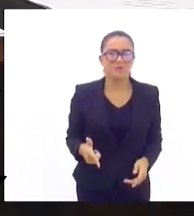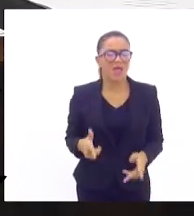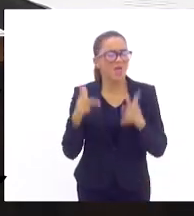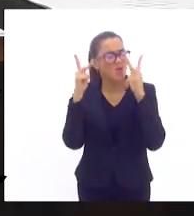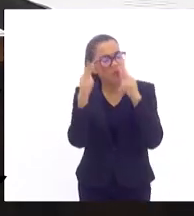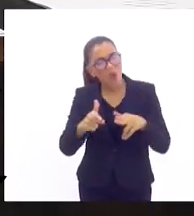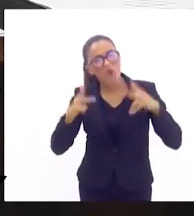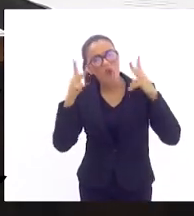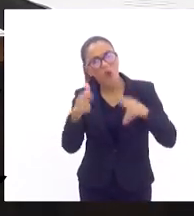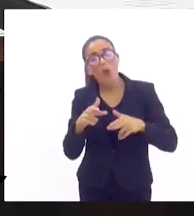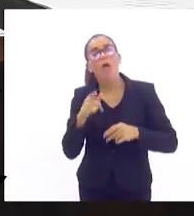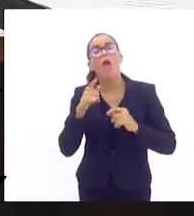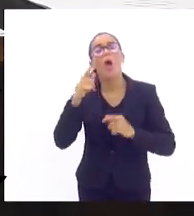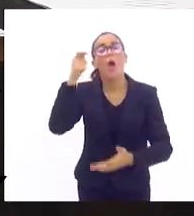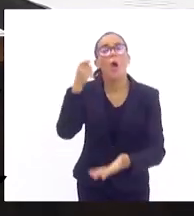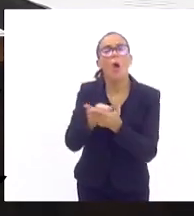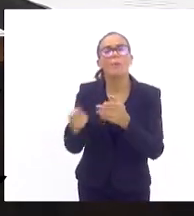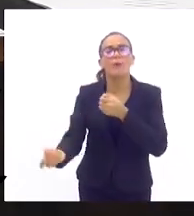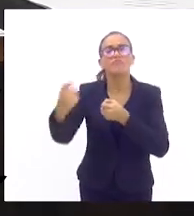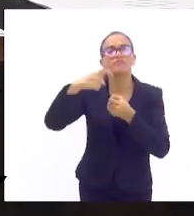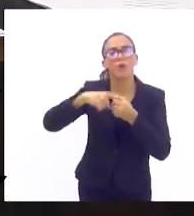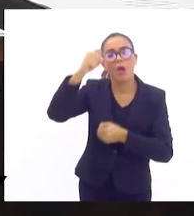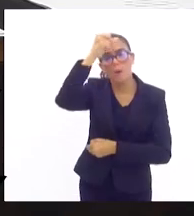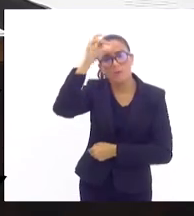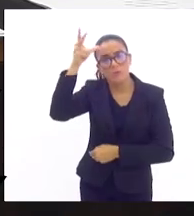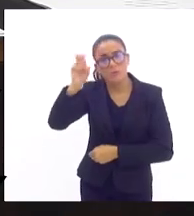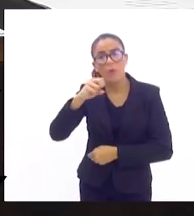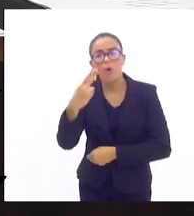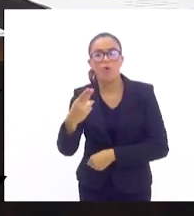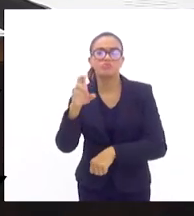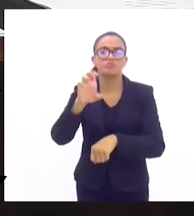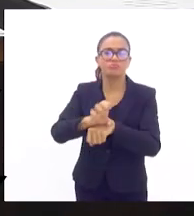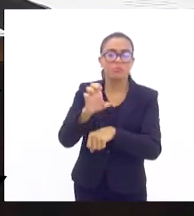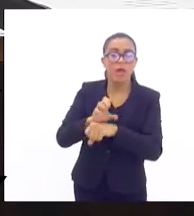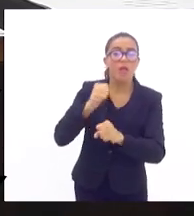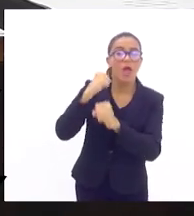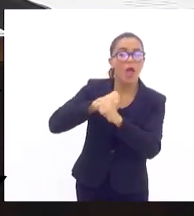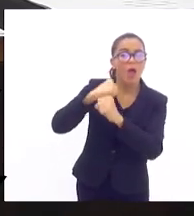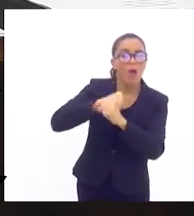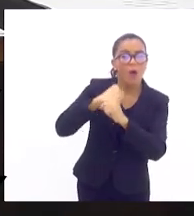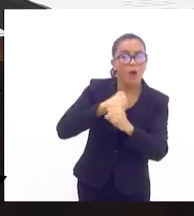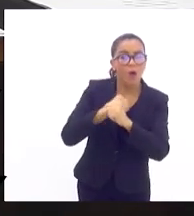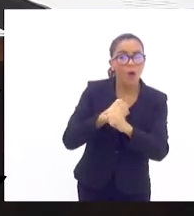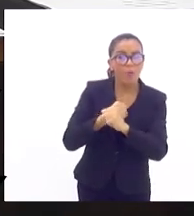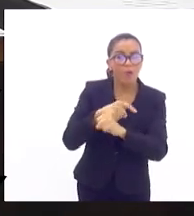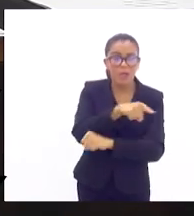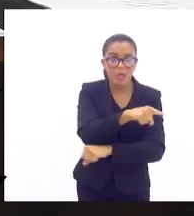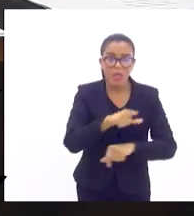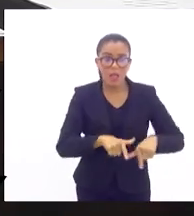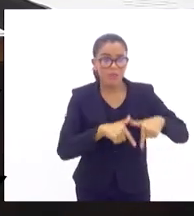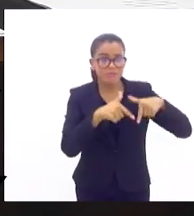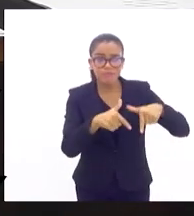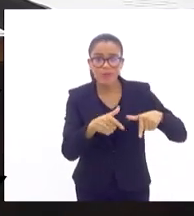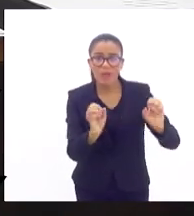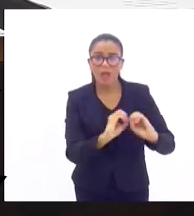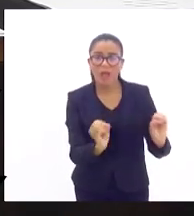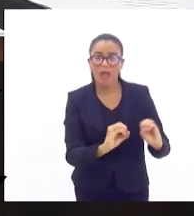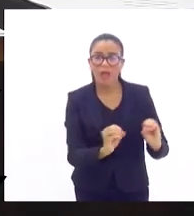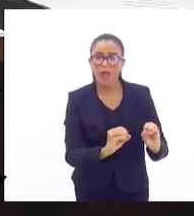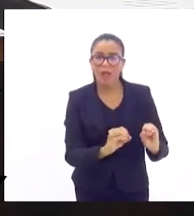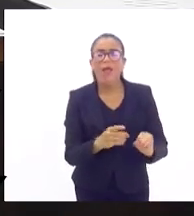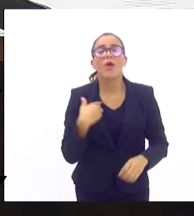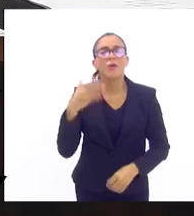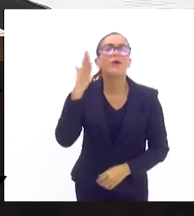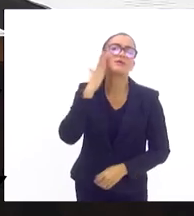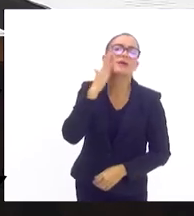obrigadas a ressarcir o município, o Estado, das obras que, porventura, têm sido executadas. Eu quero saber como é